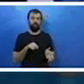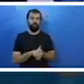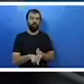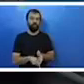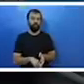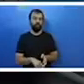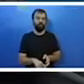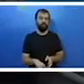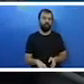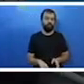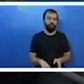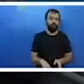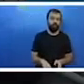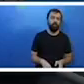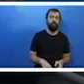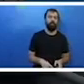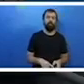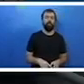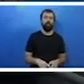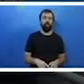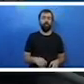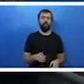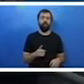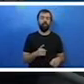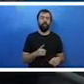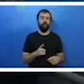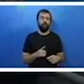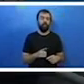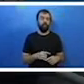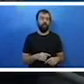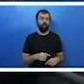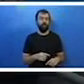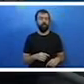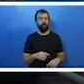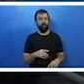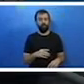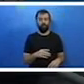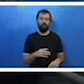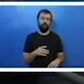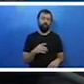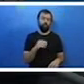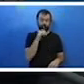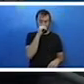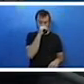que os mineiros estavam insatisfeitos com a derrama? Lembra da derrama, aquele imposto absurdo?